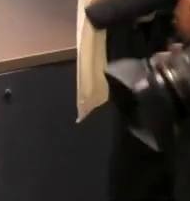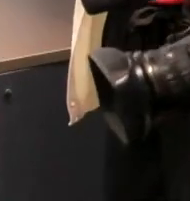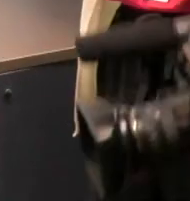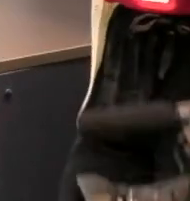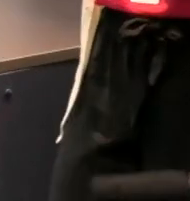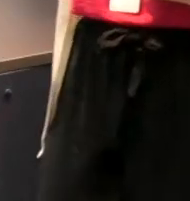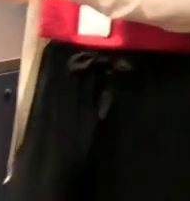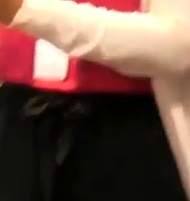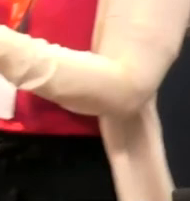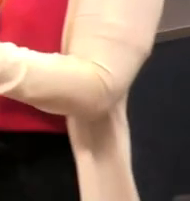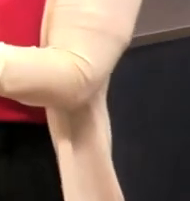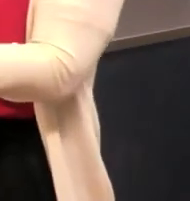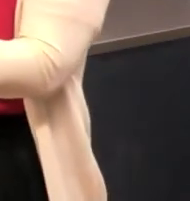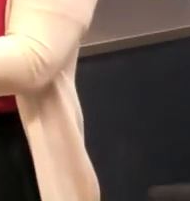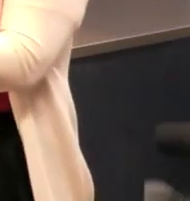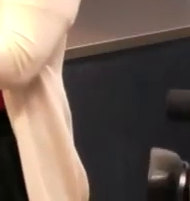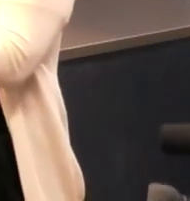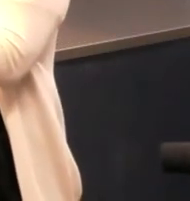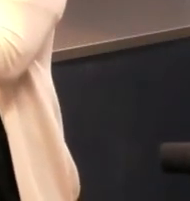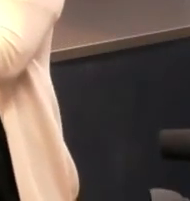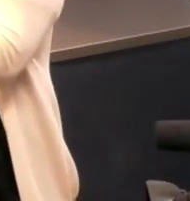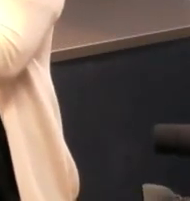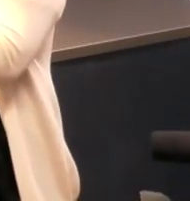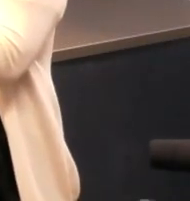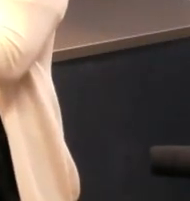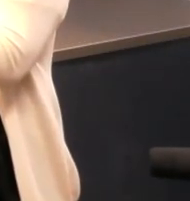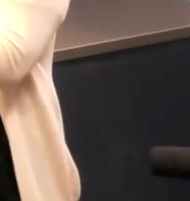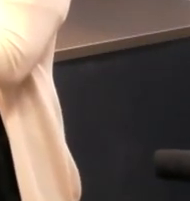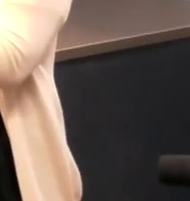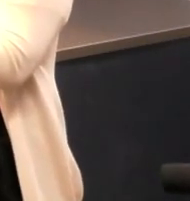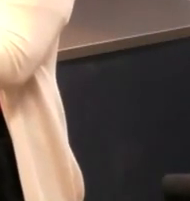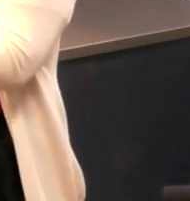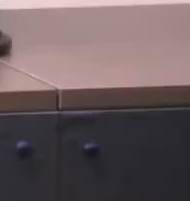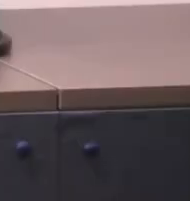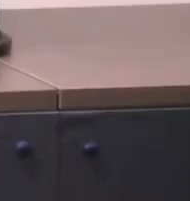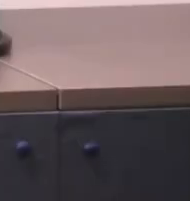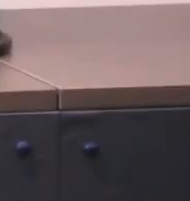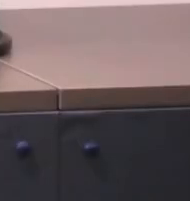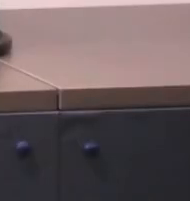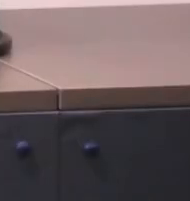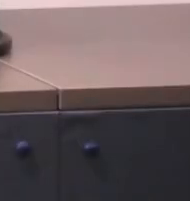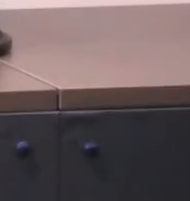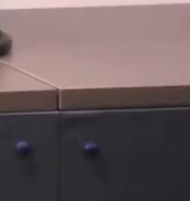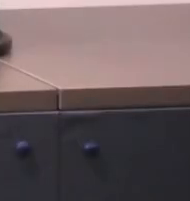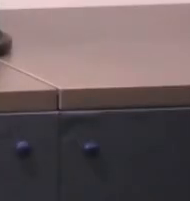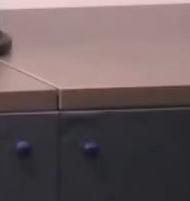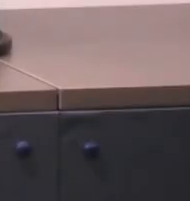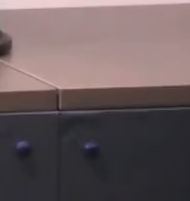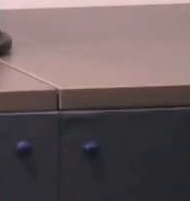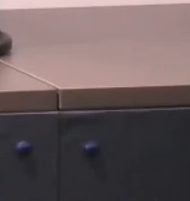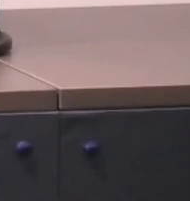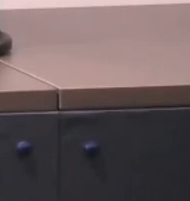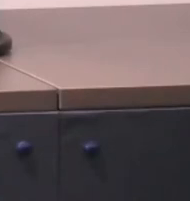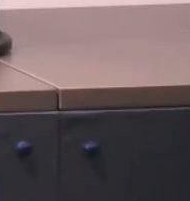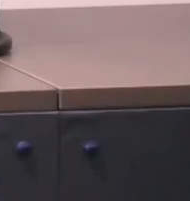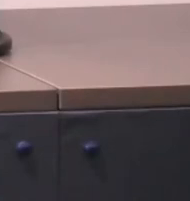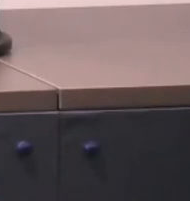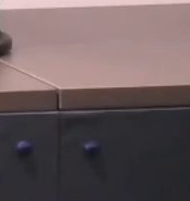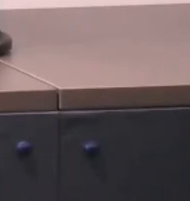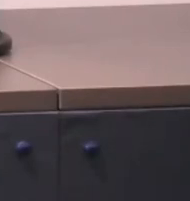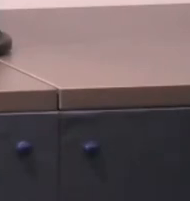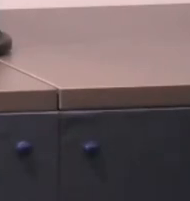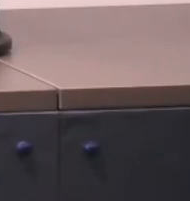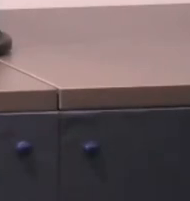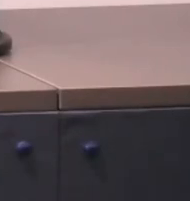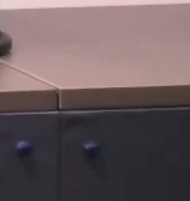beijo para ela está nos assistindo pela TV há 3 anos Ah e acho que a gente espera nesse momento Light também que a